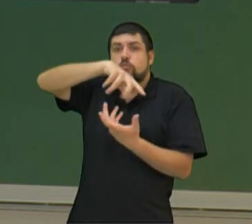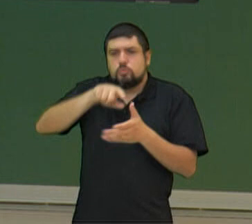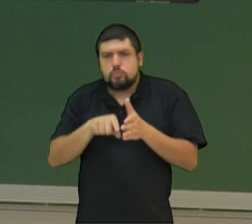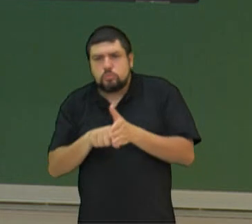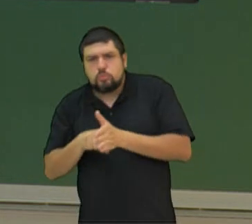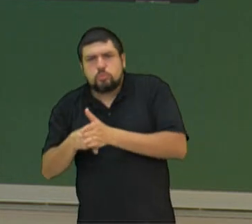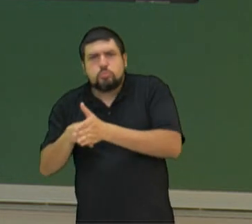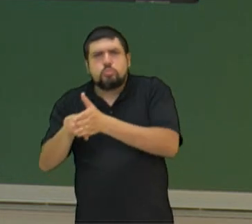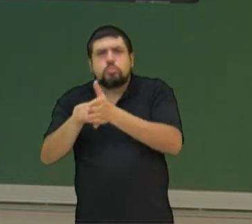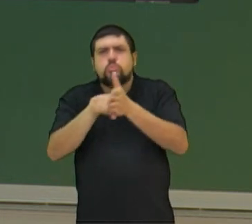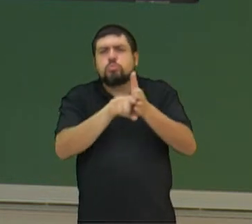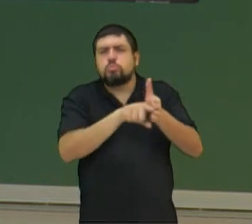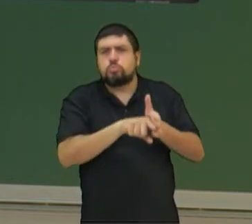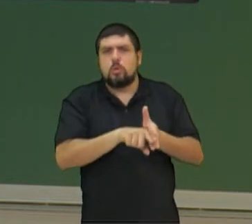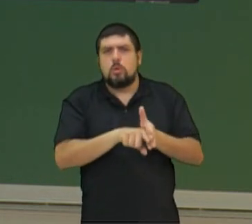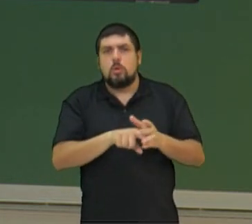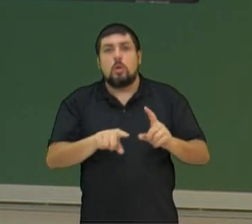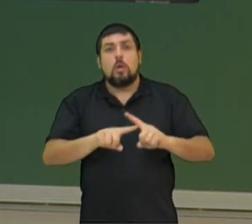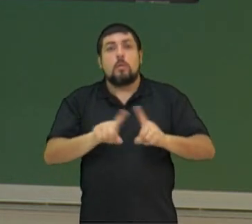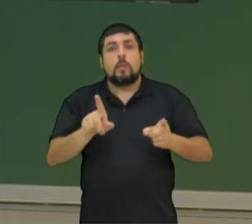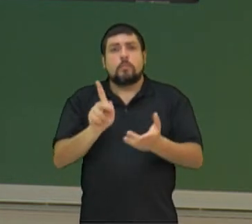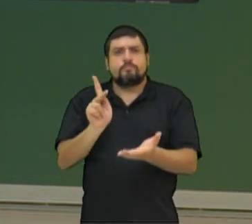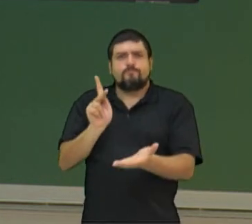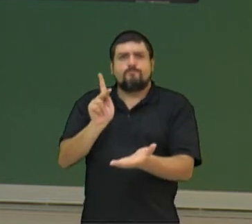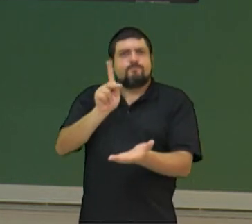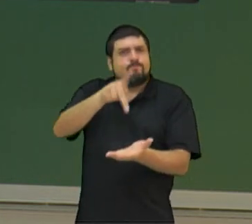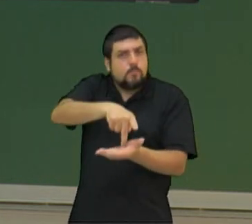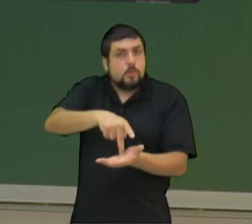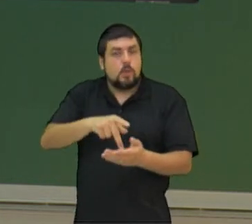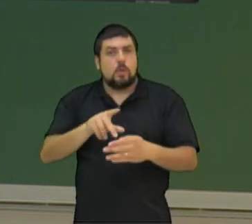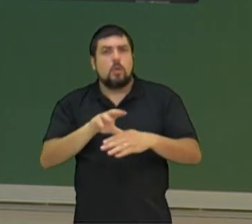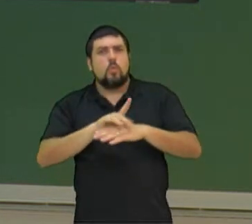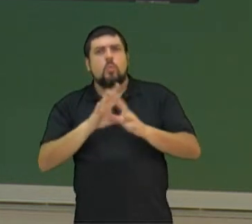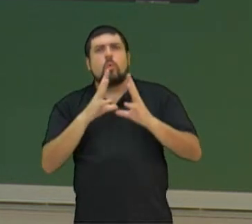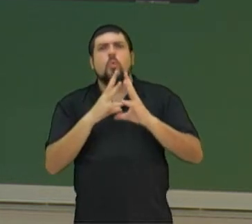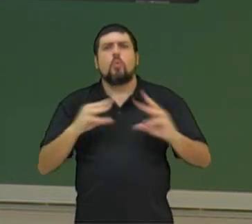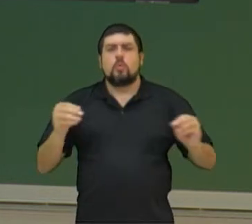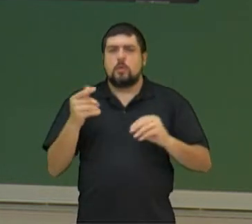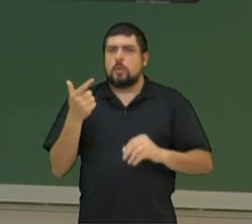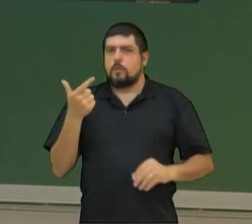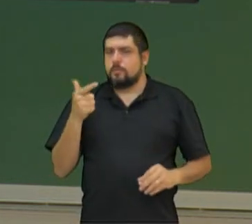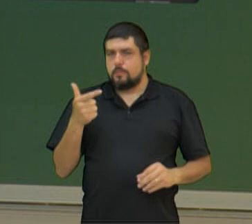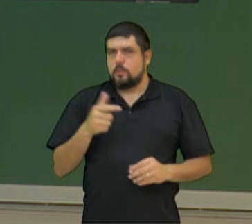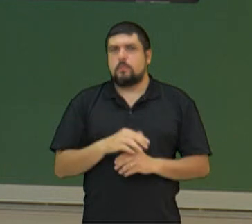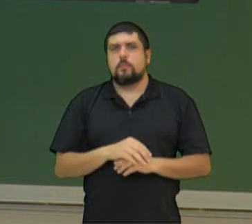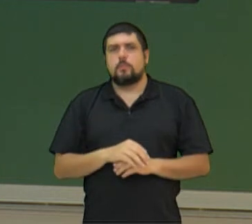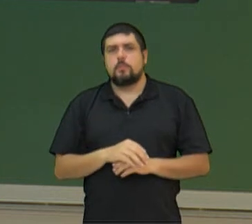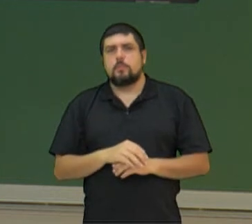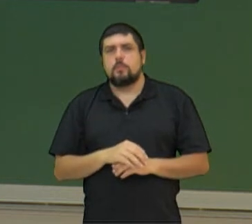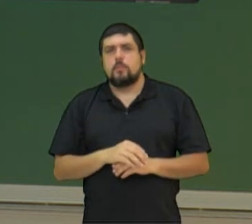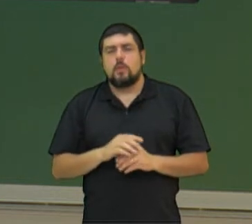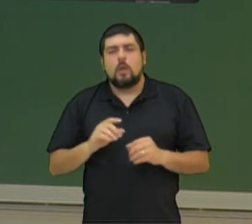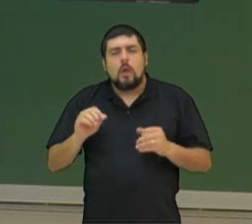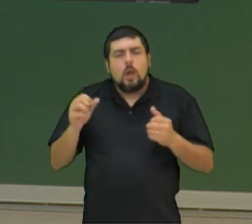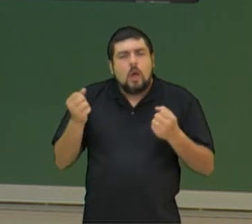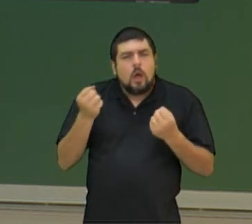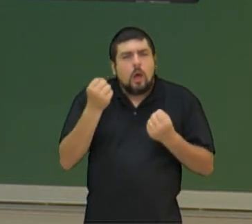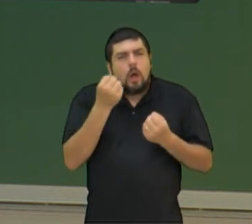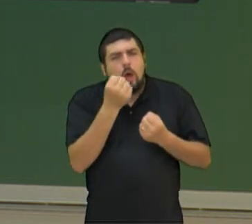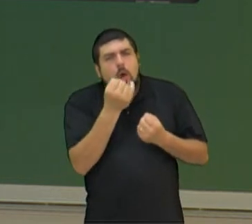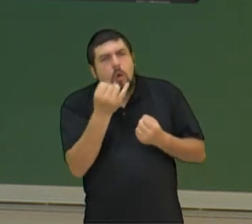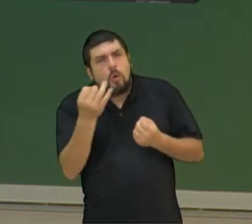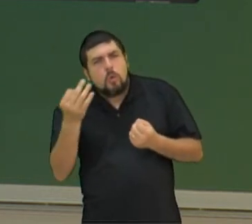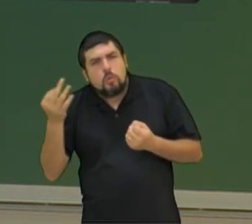tá? Mas oficialmente ainda não se tem uma cura definitiva. Alguns casos isolados